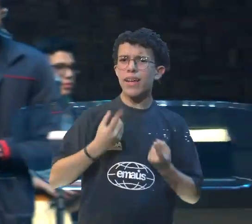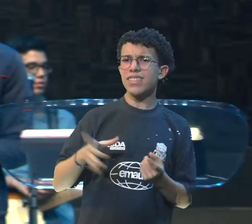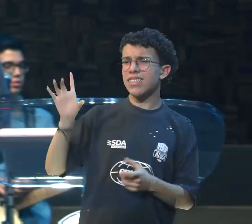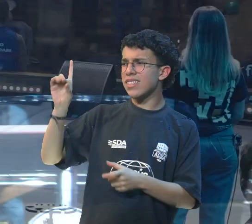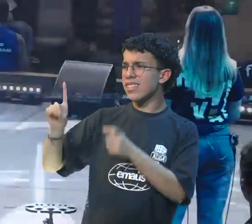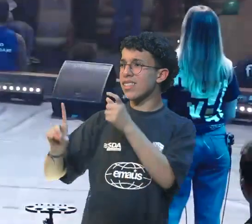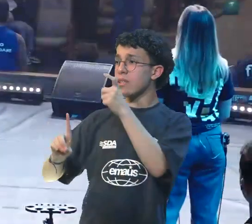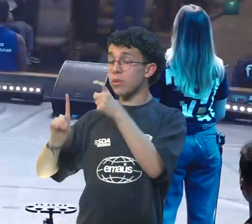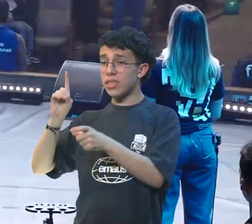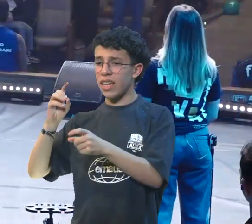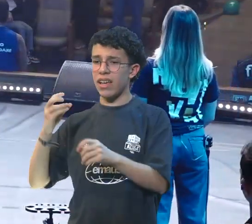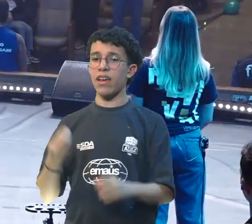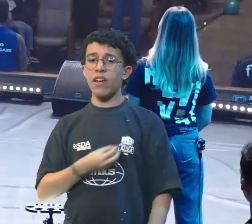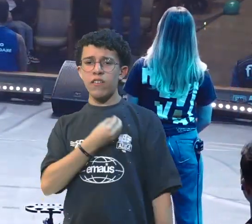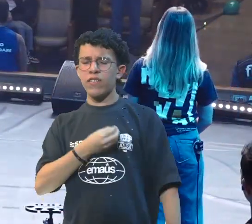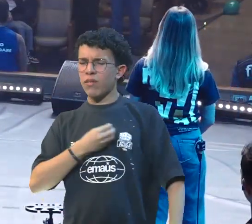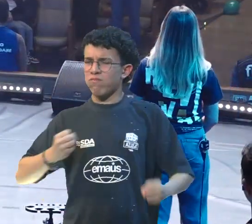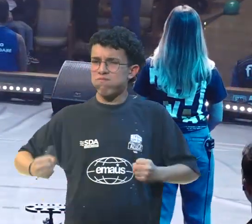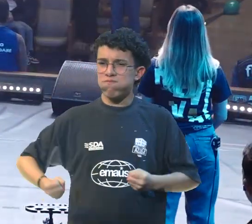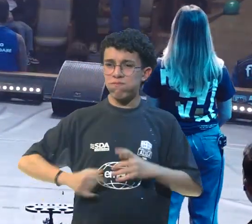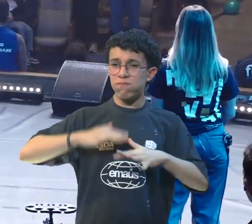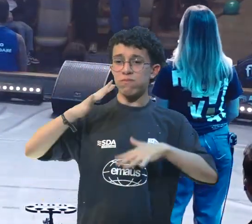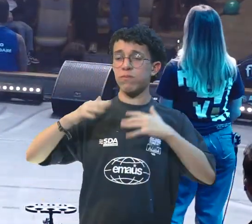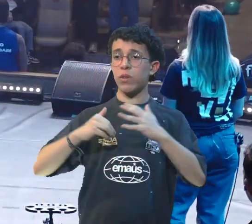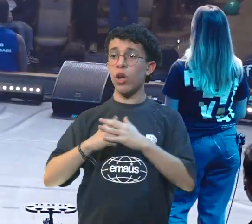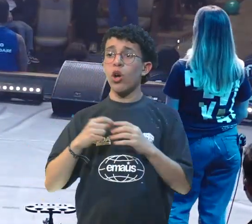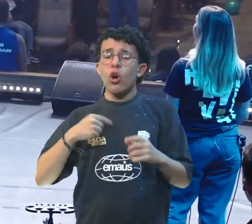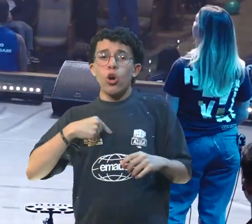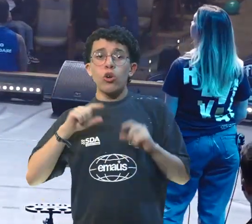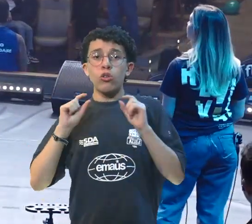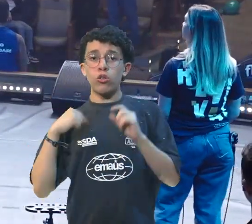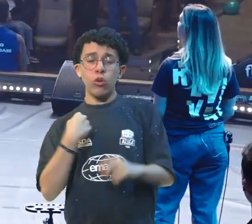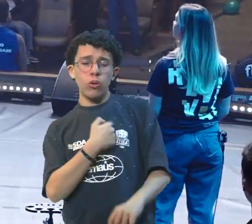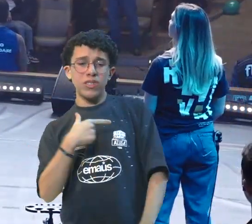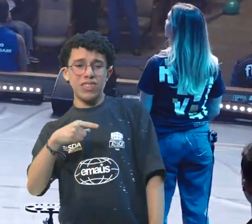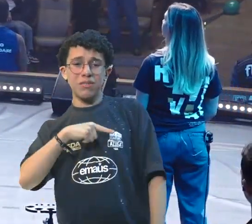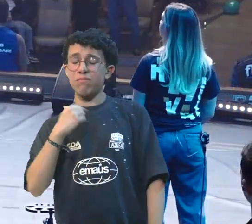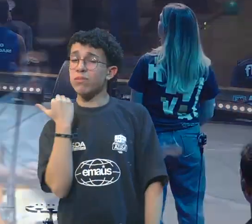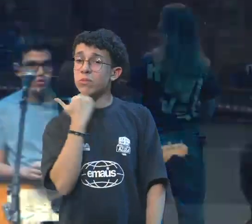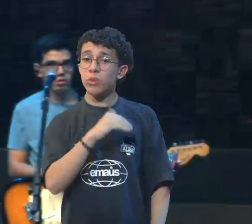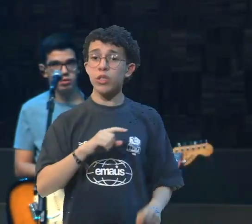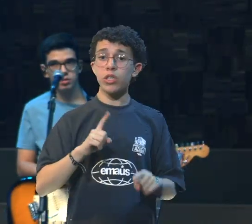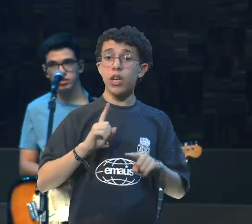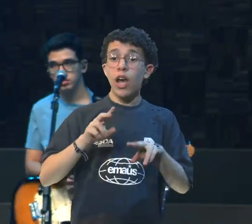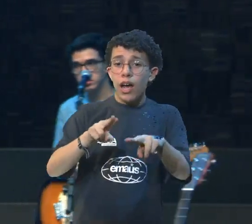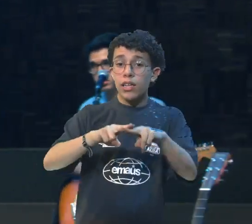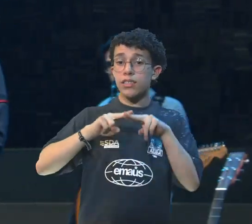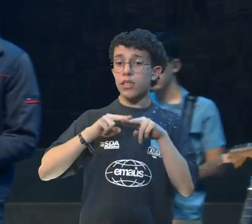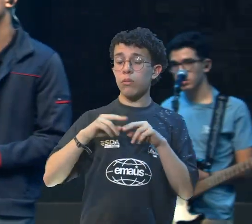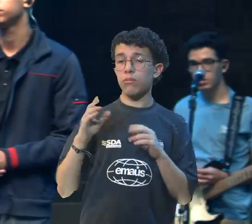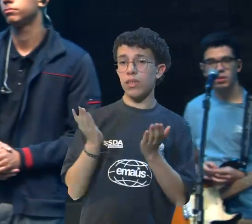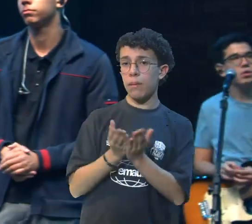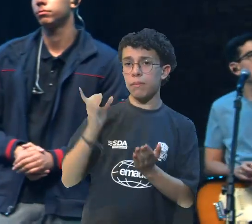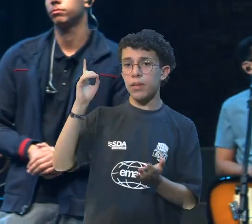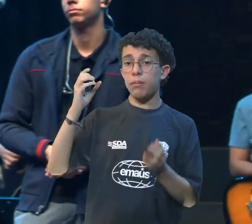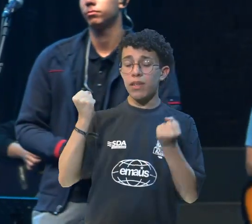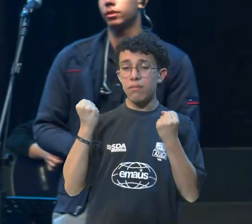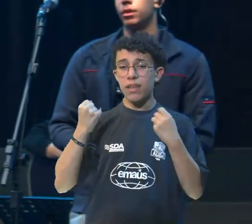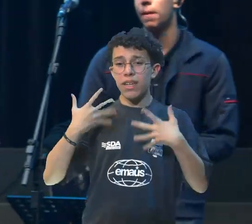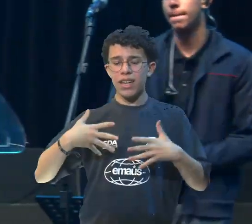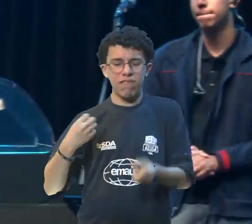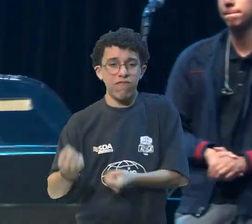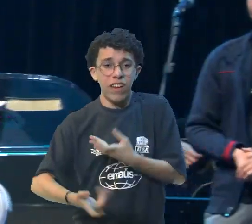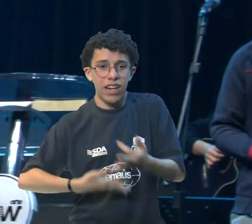as costas para a fonte de vida, me sobra a morte. É por isso que a Bíblia fala de inferno. Não é porque Deus gosta de